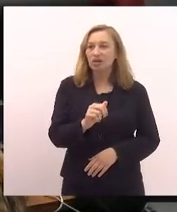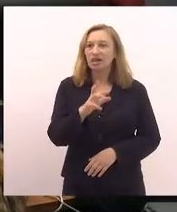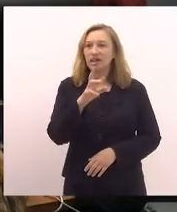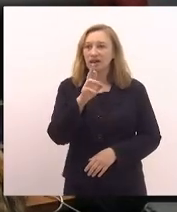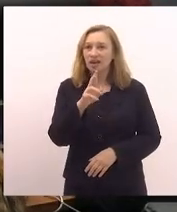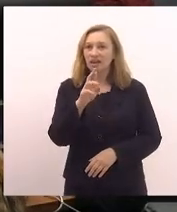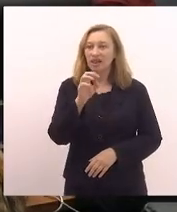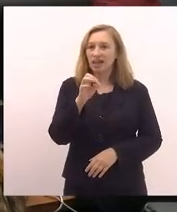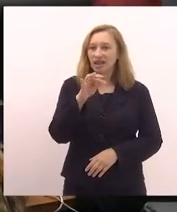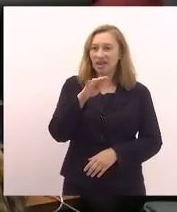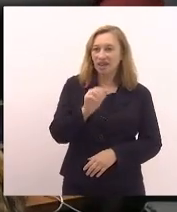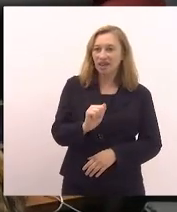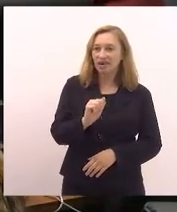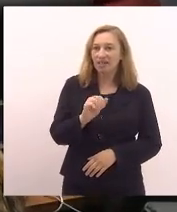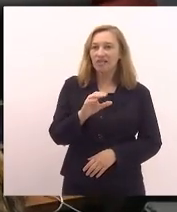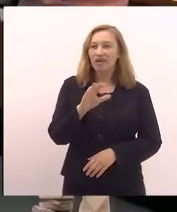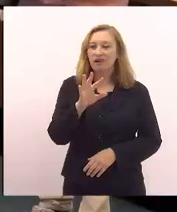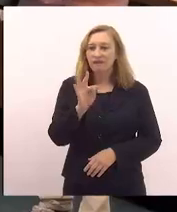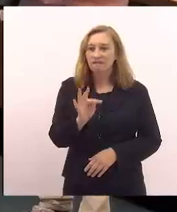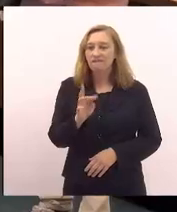França.